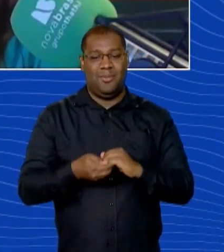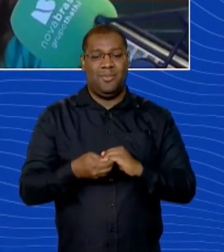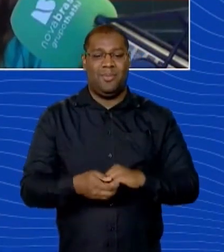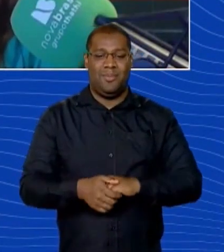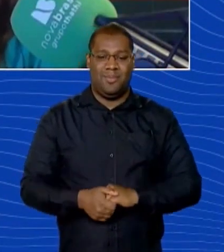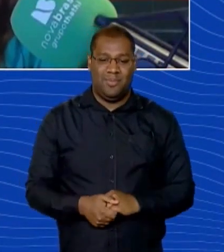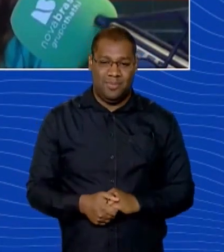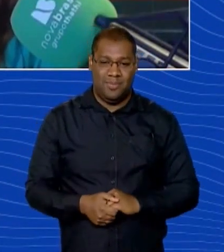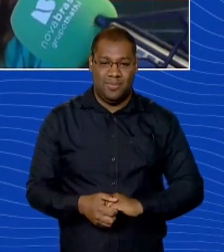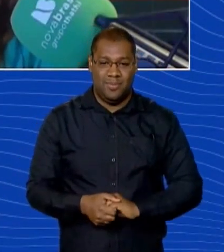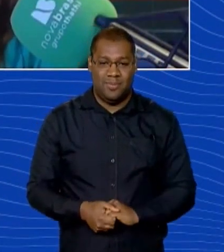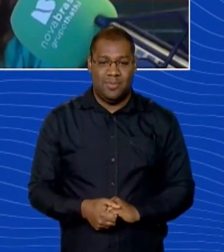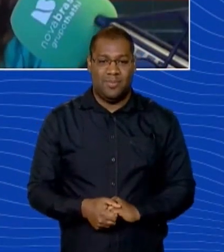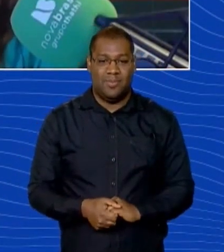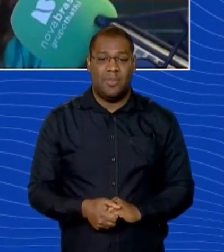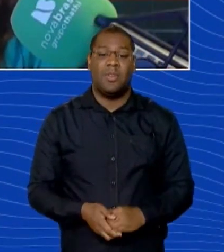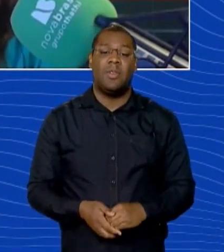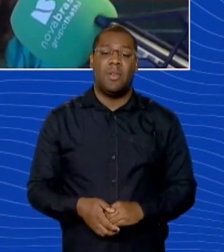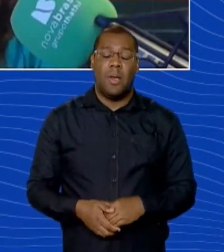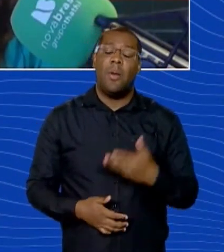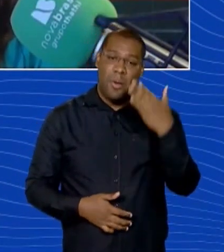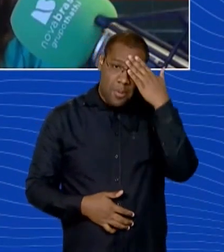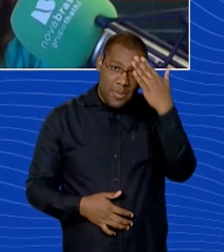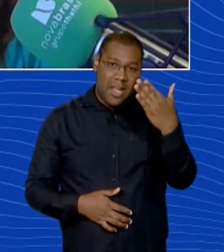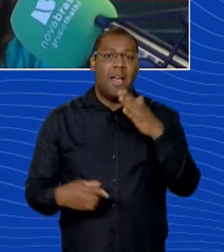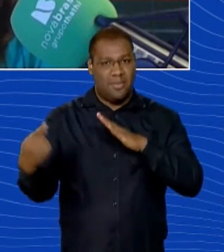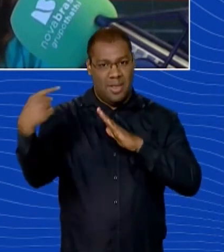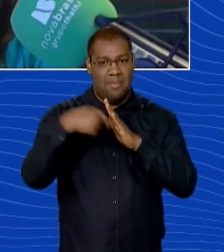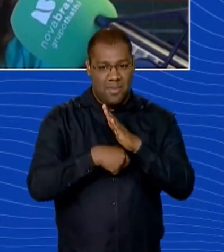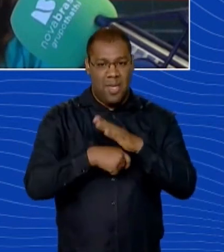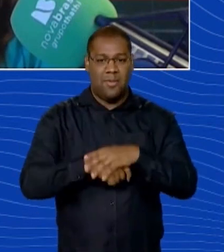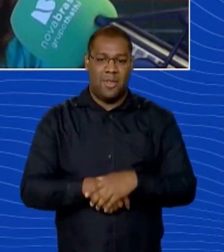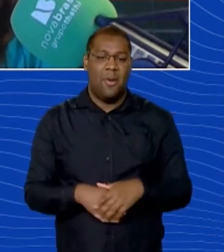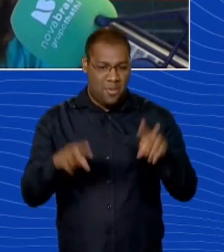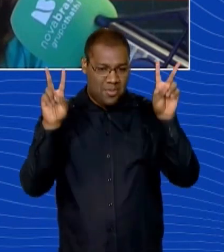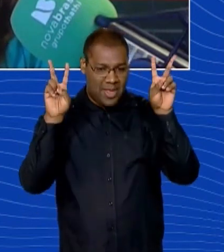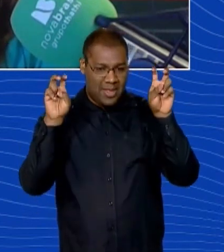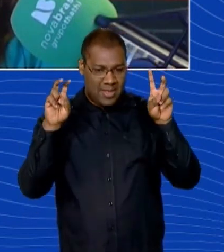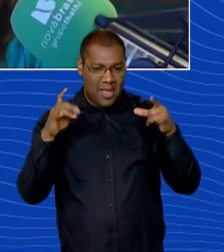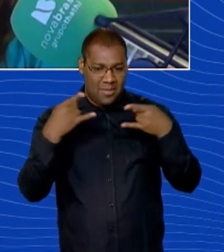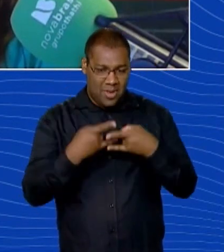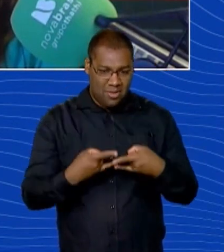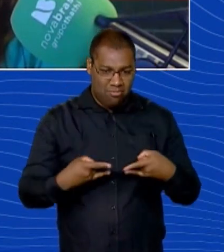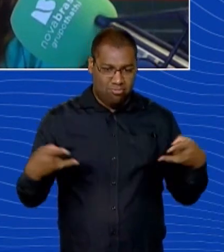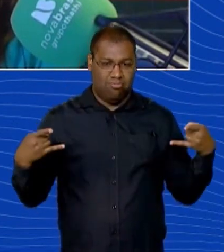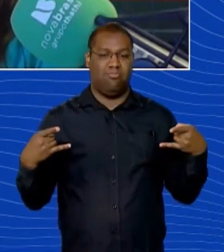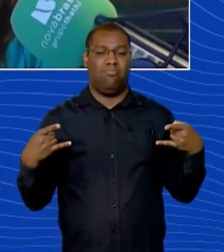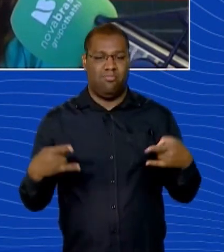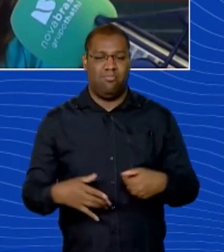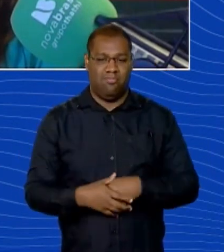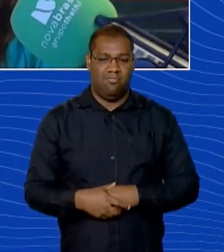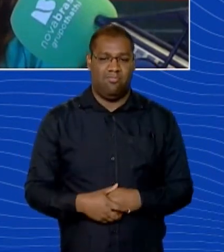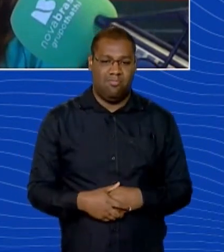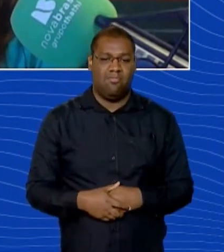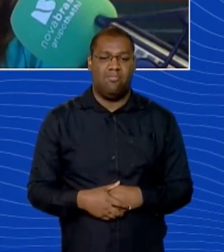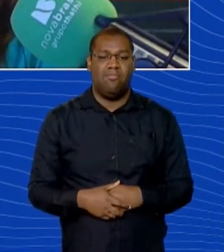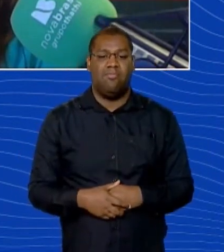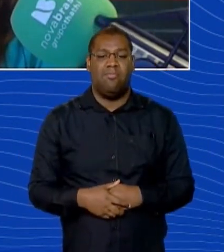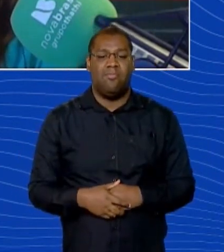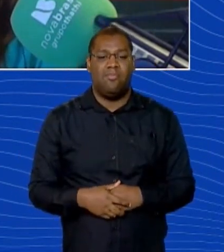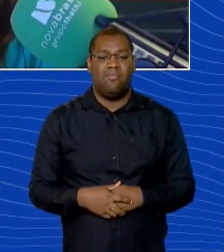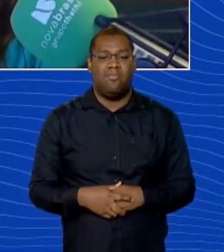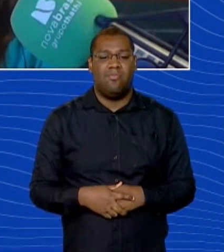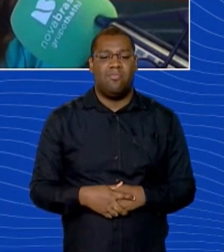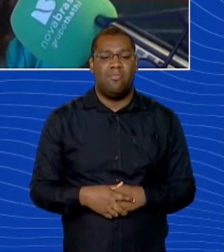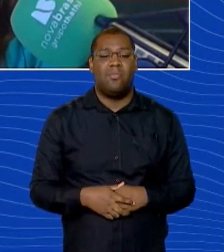falar a questão da desoneração eh olha Michele eh eu quando